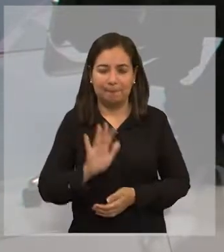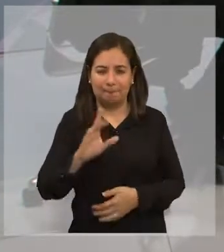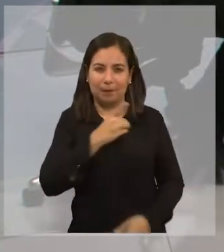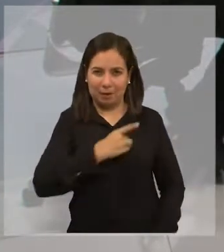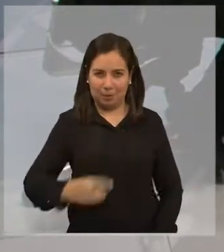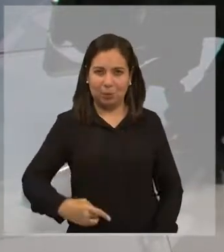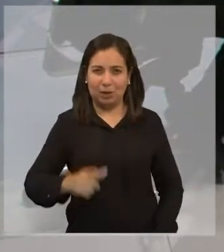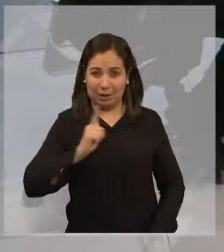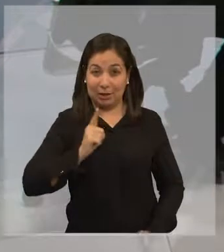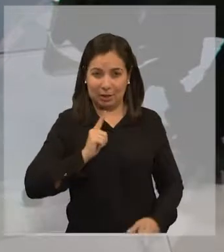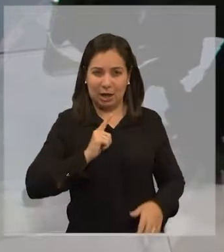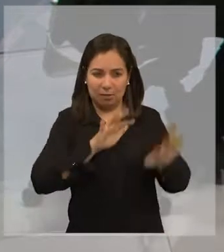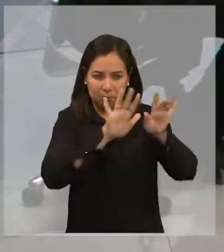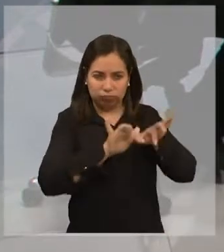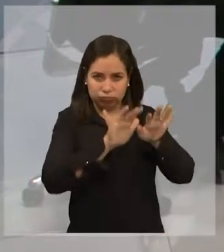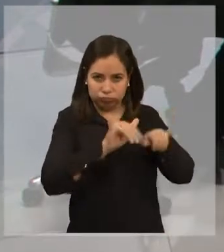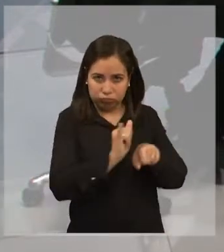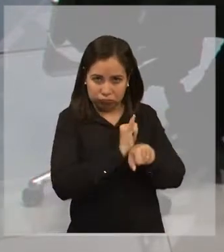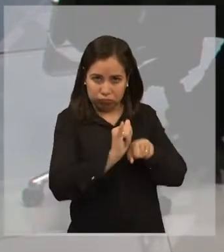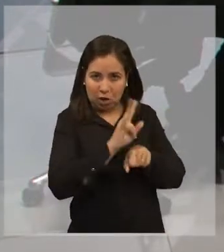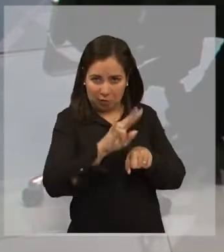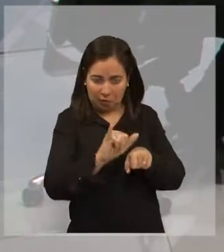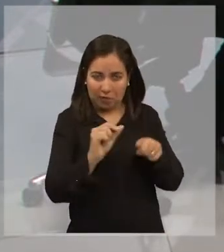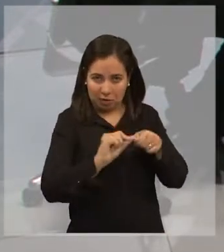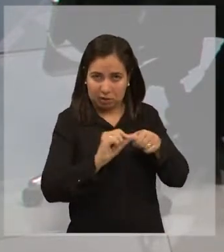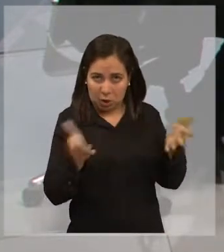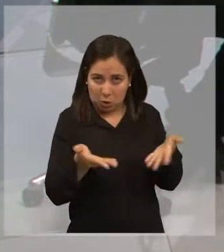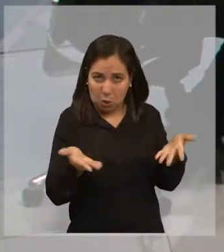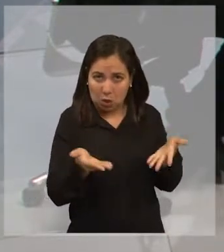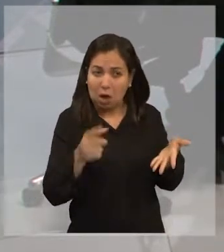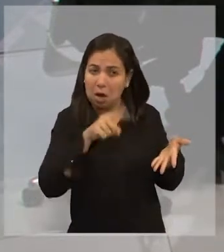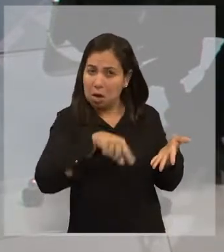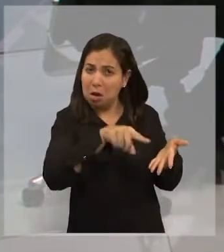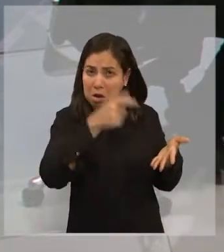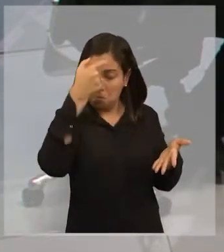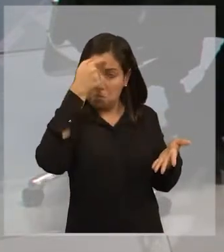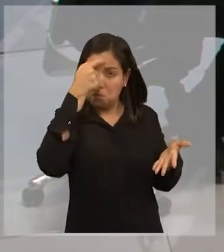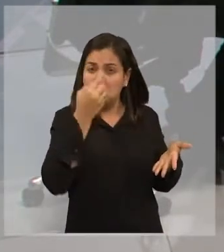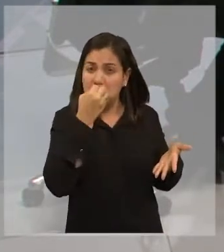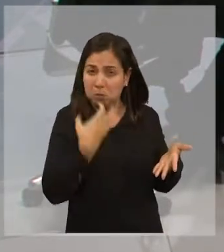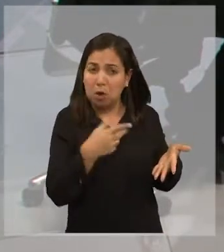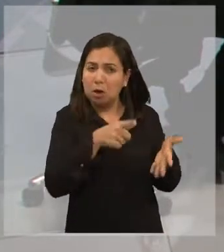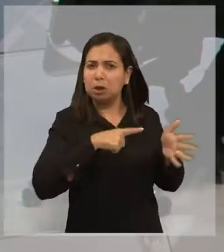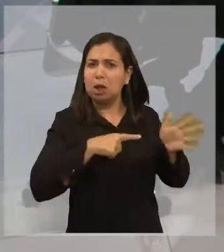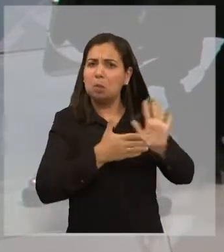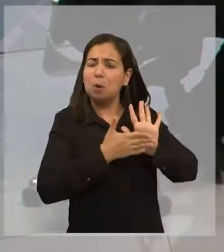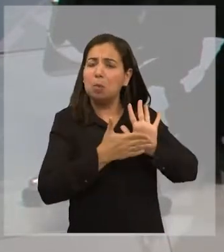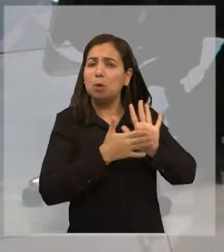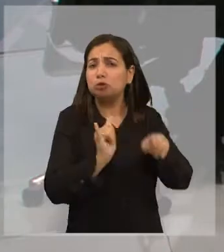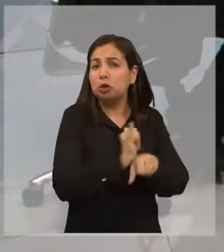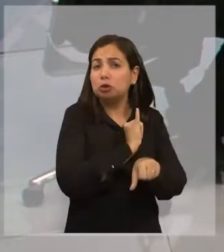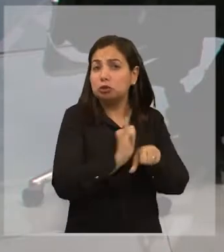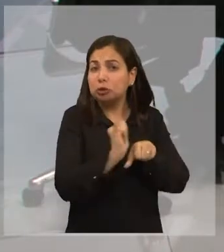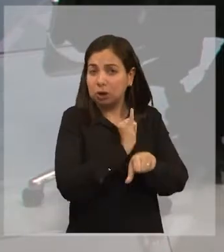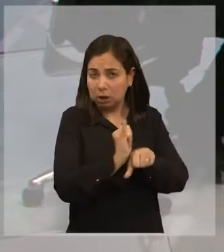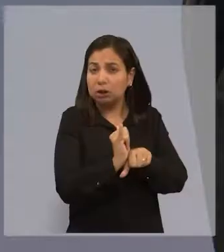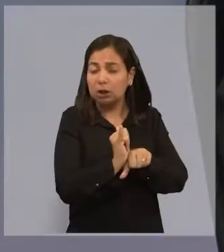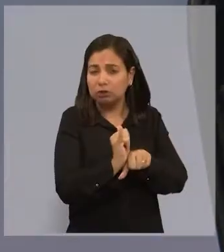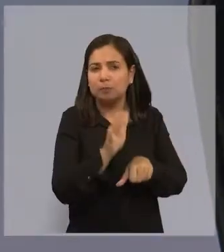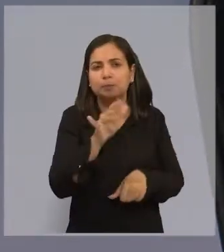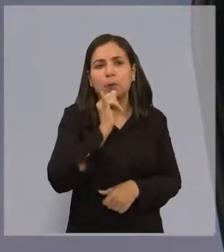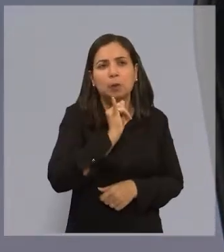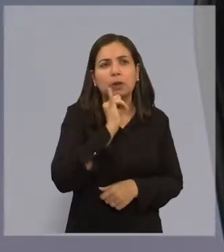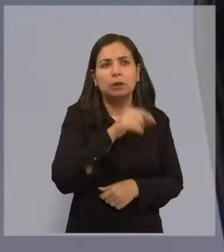relator agora, é um cara muito lúcido. Ele está colocando algumas propostas, por exemplo, como alternativa.